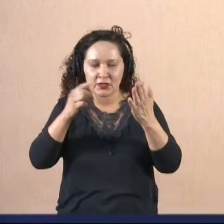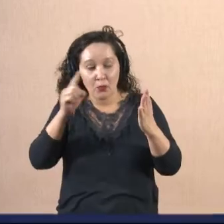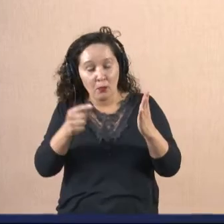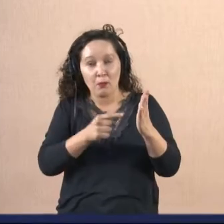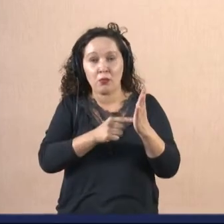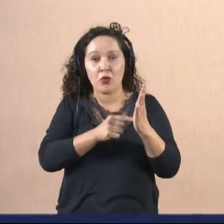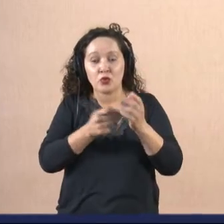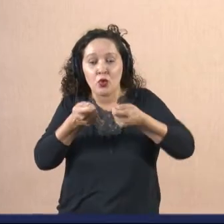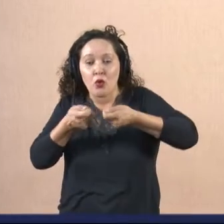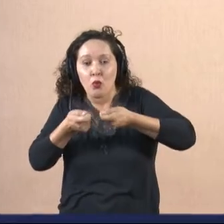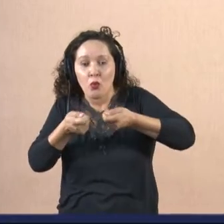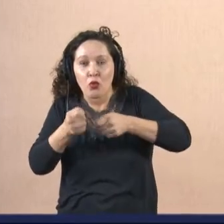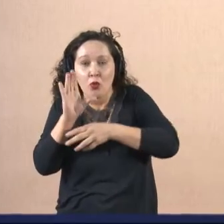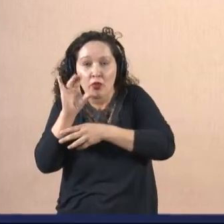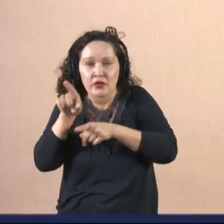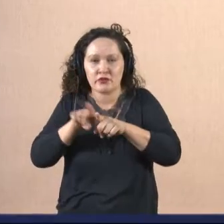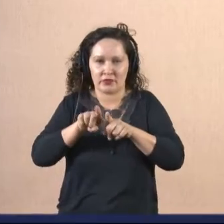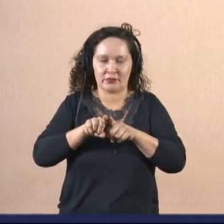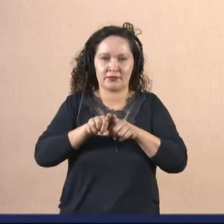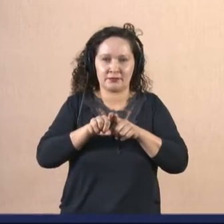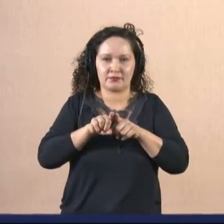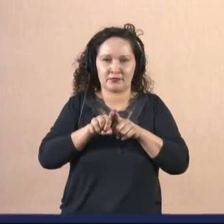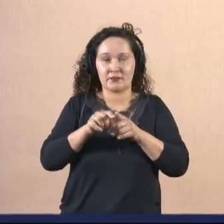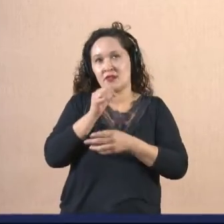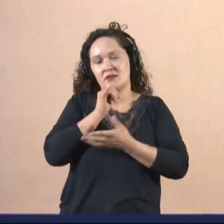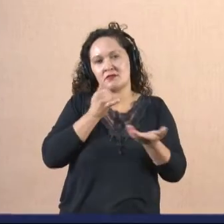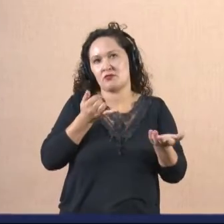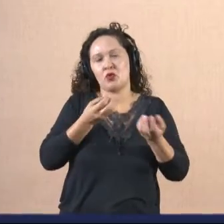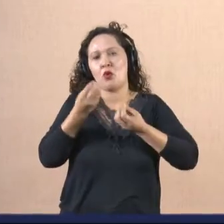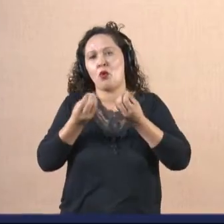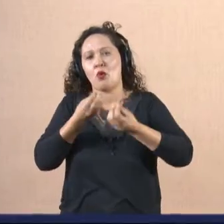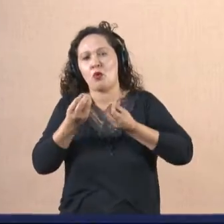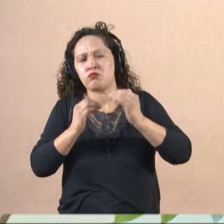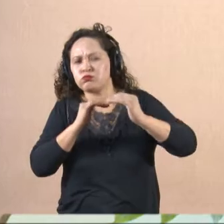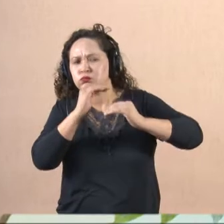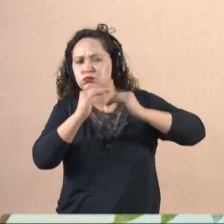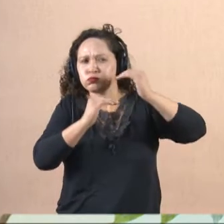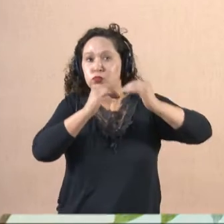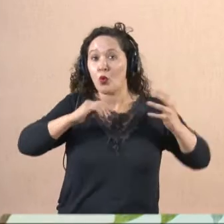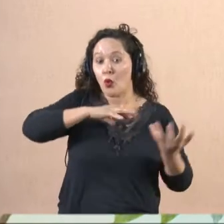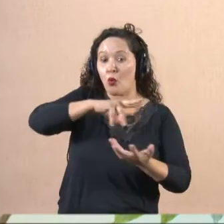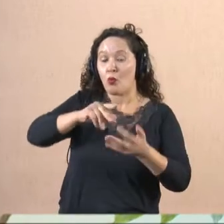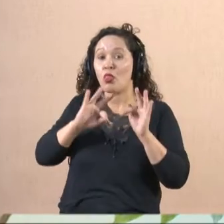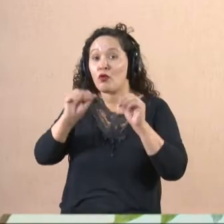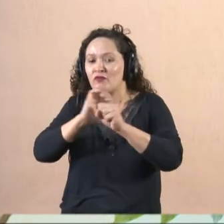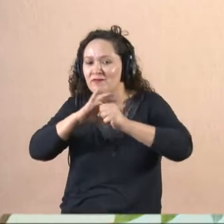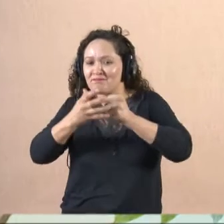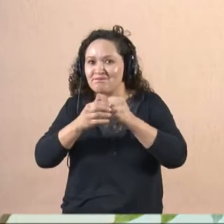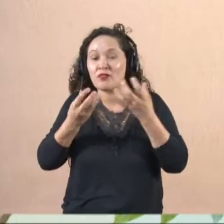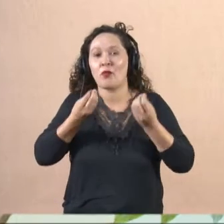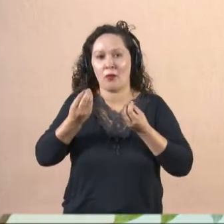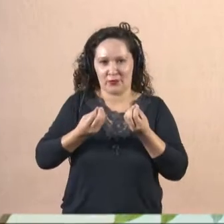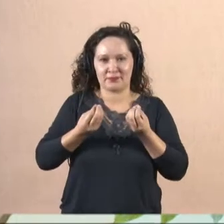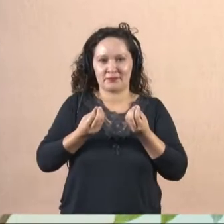do ponto de vista econômico e científico e por exemplo como dizer hamburgueria o mundo a possuída cobre das